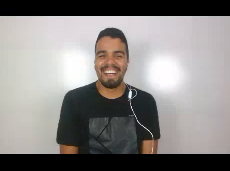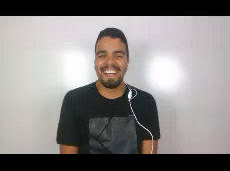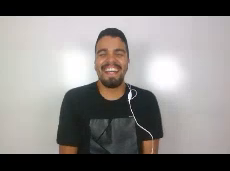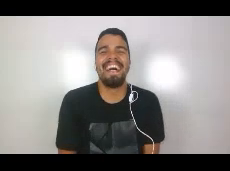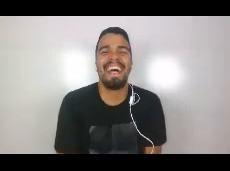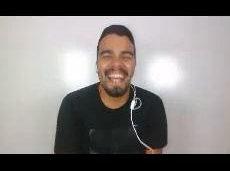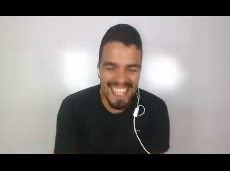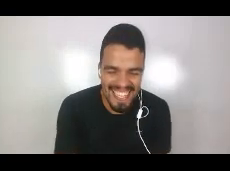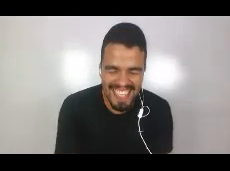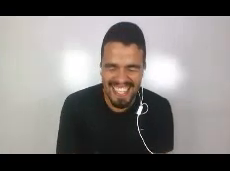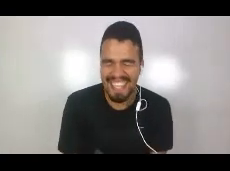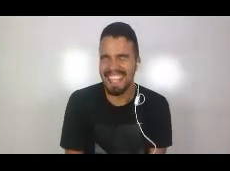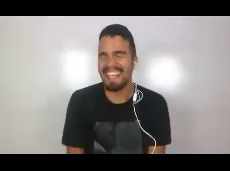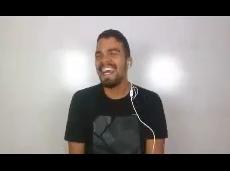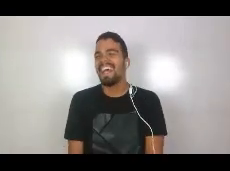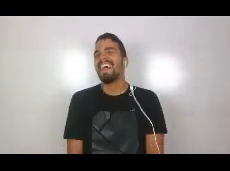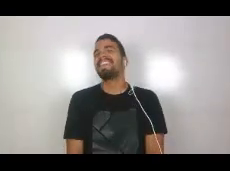andando.